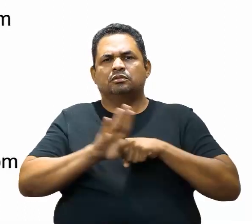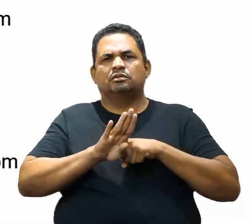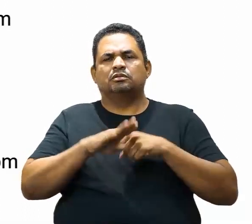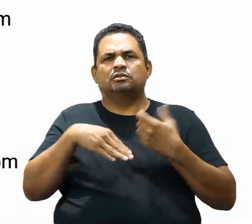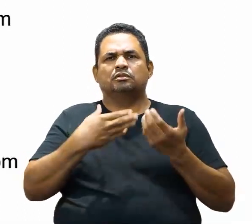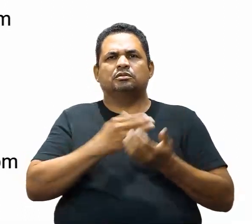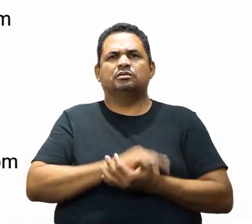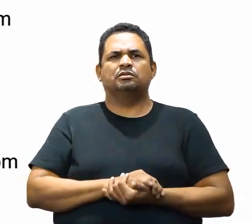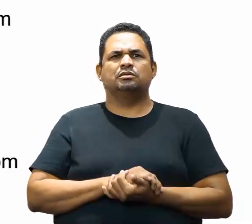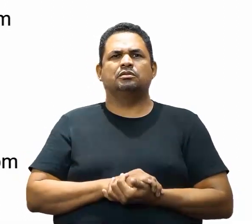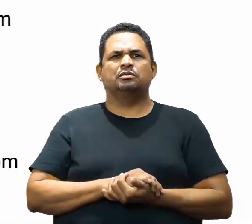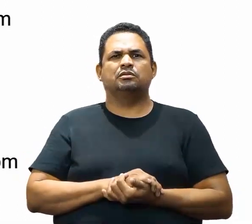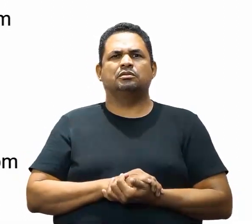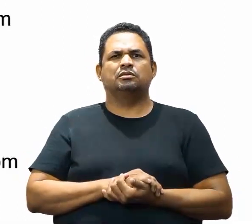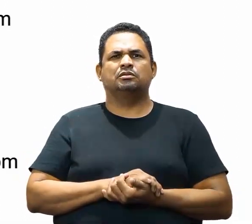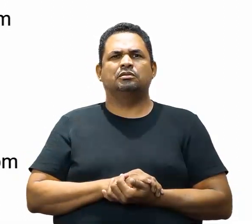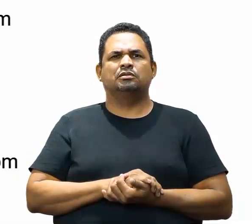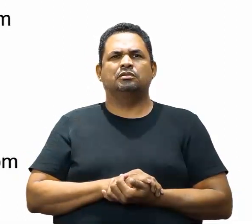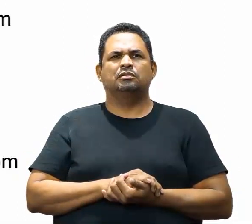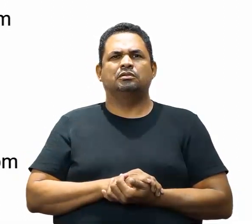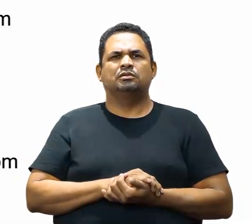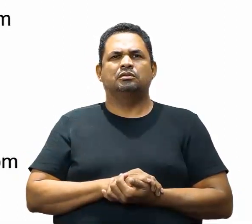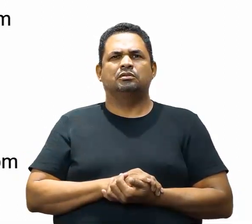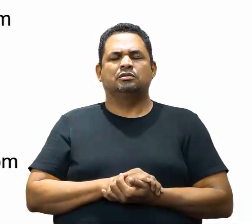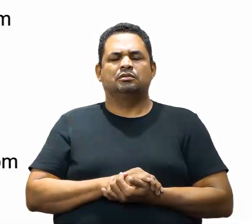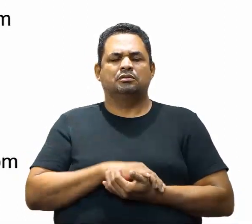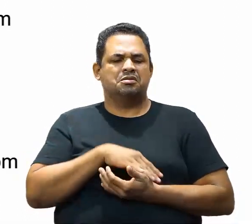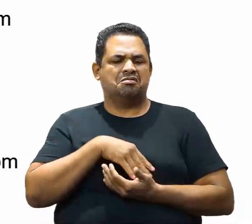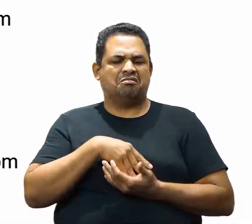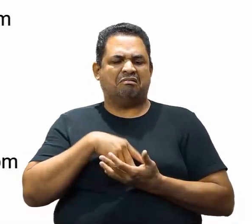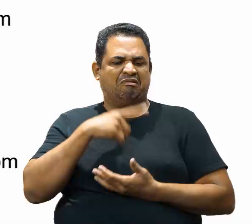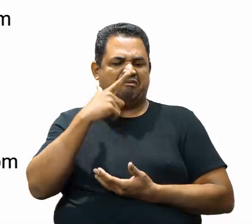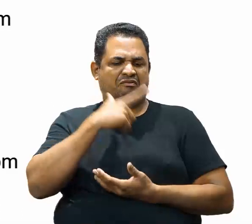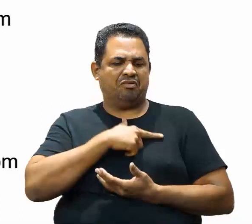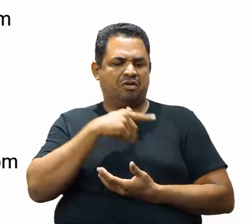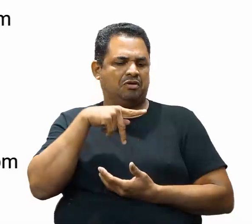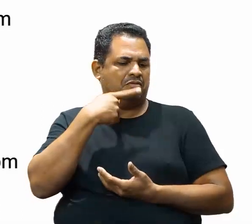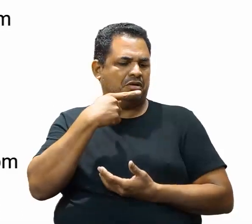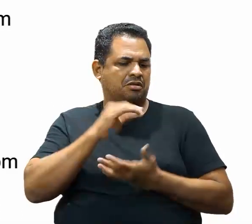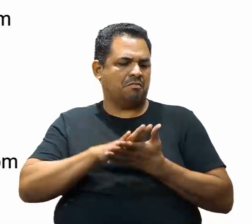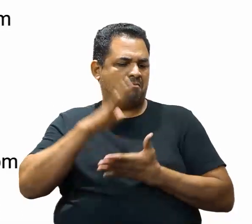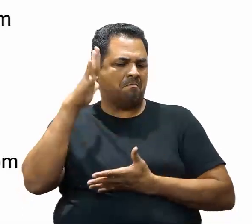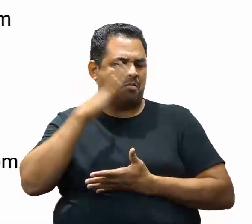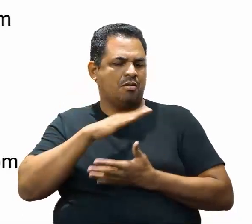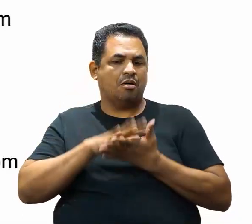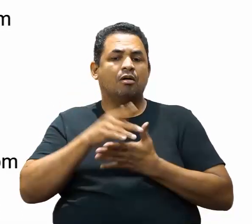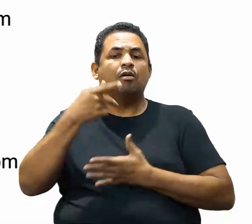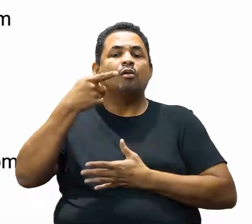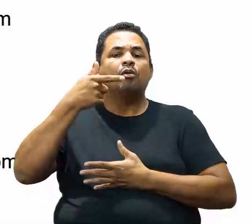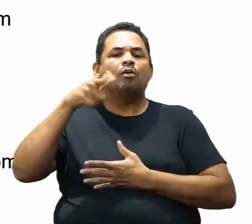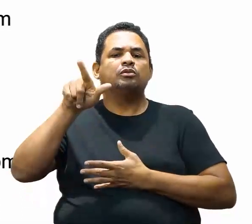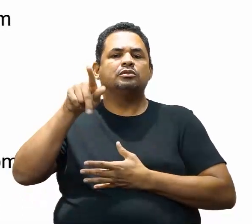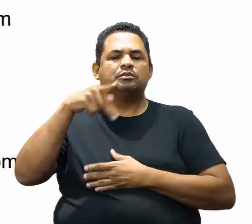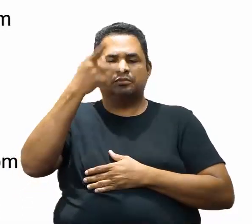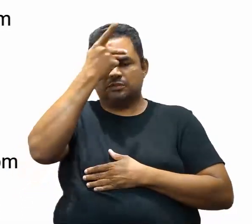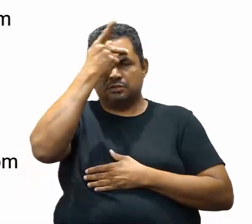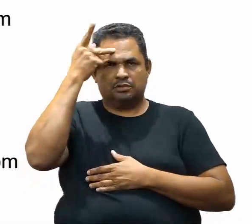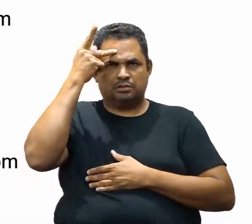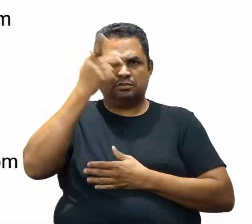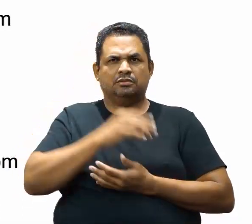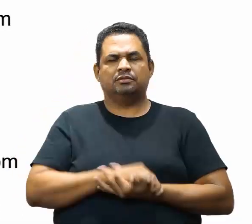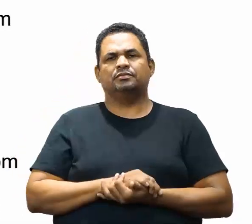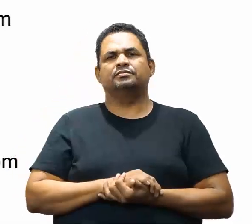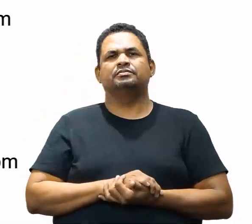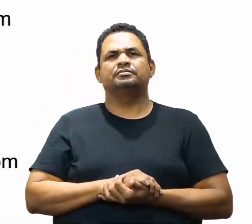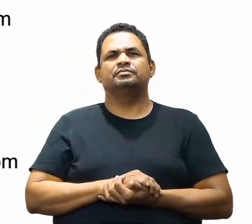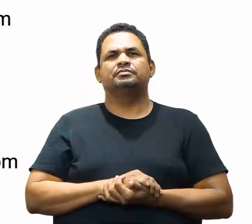próximo. Então, feio é fazer mal ao próximo. Então, esse feio aqui, que é o meu adjetivo, está com função de